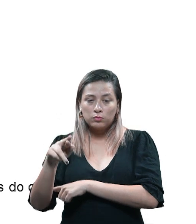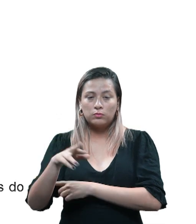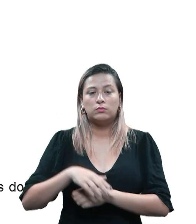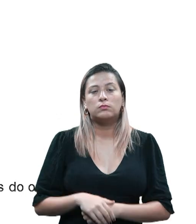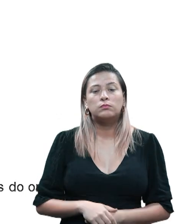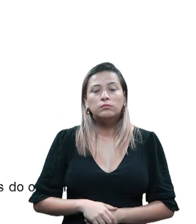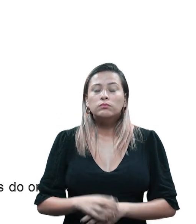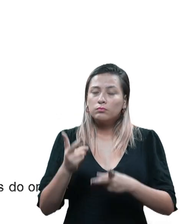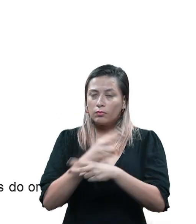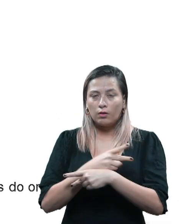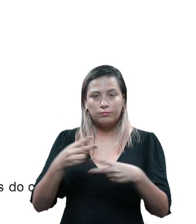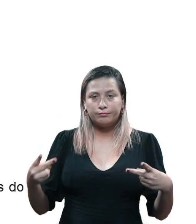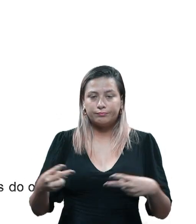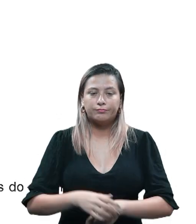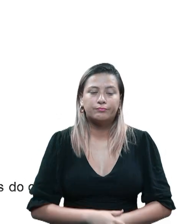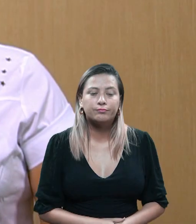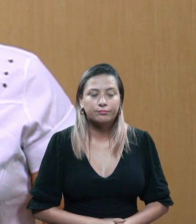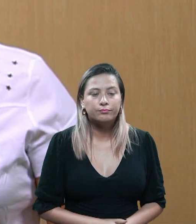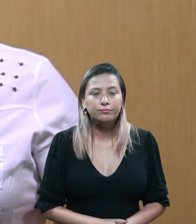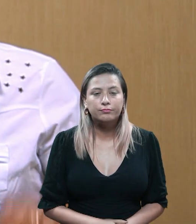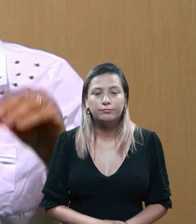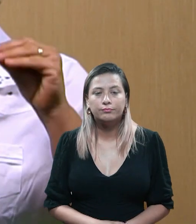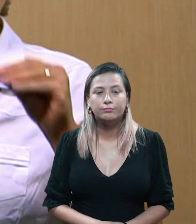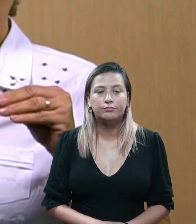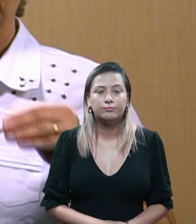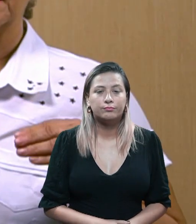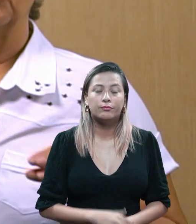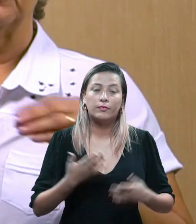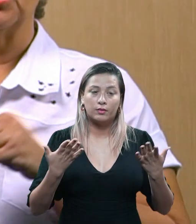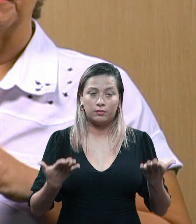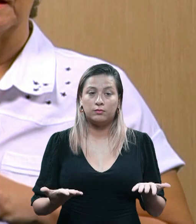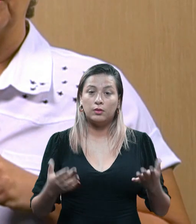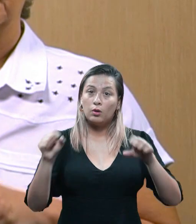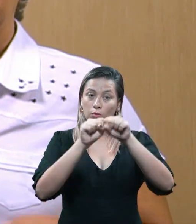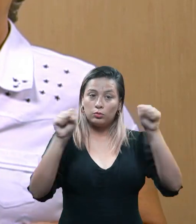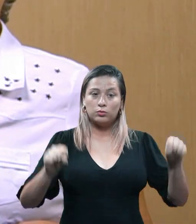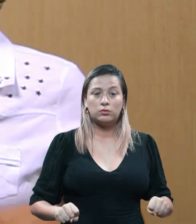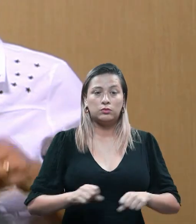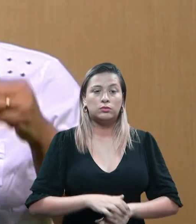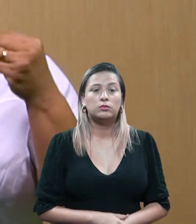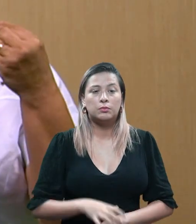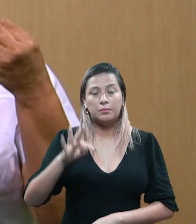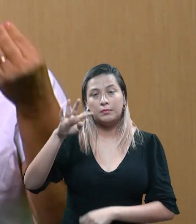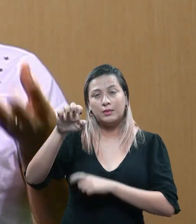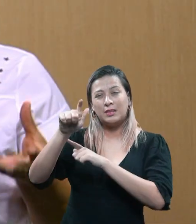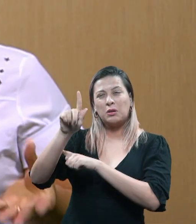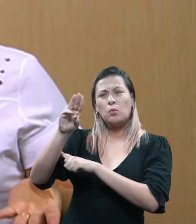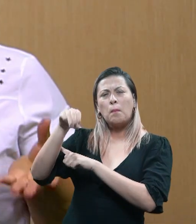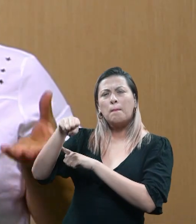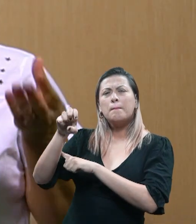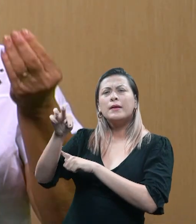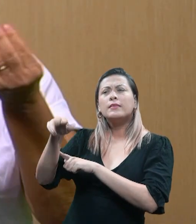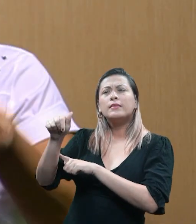linfático e o tegumentar. Então, no sistema tegumentar, nós